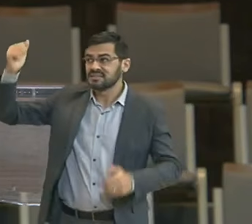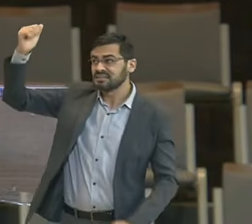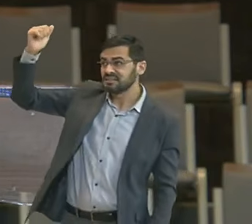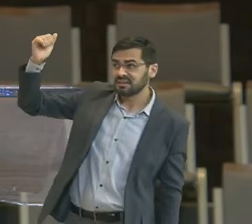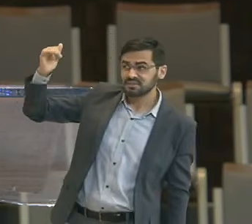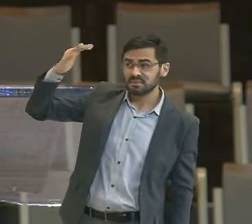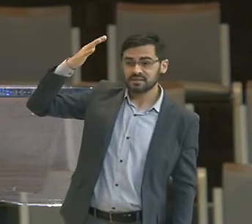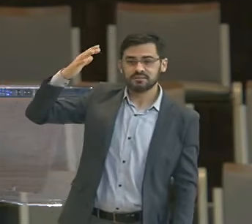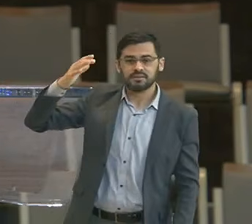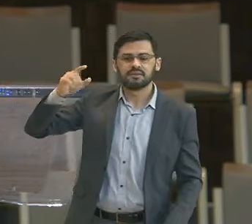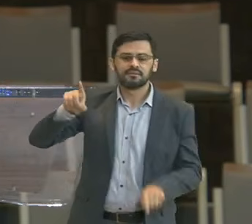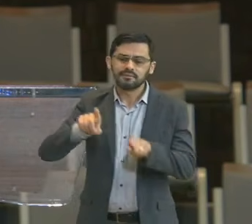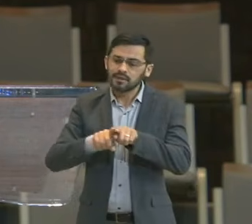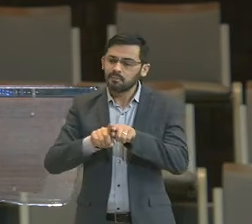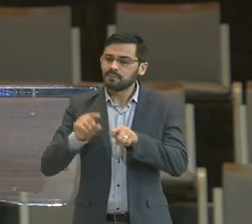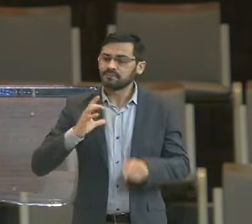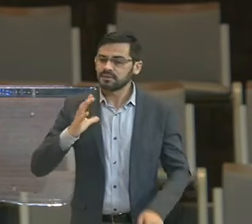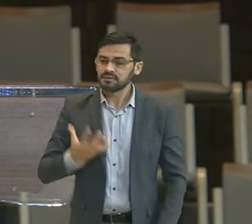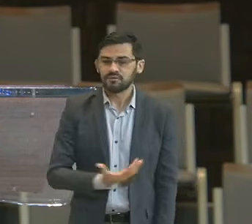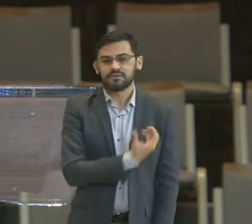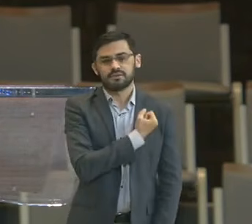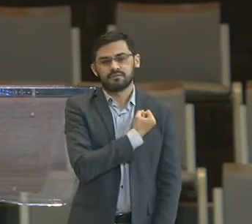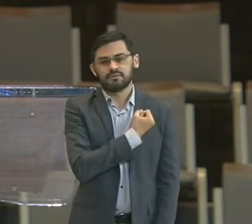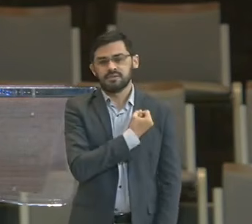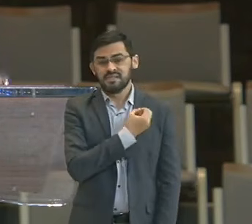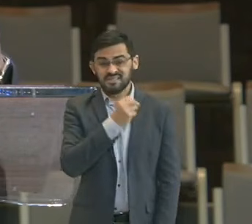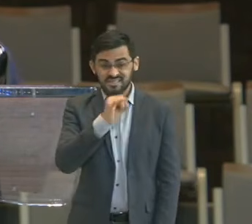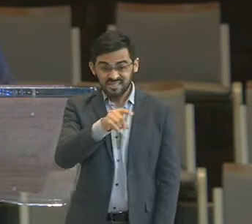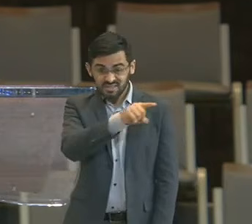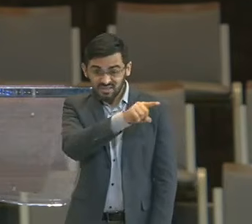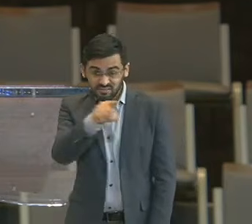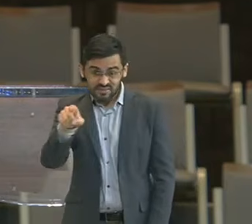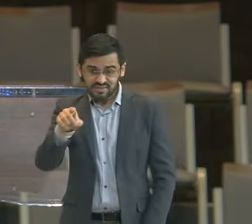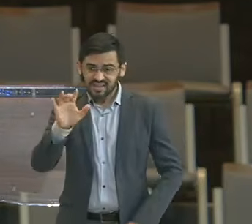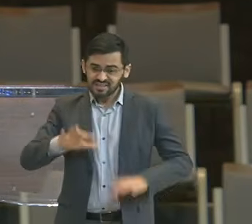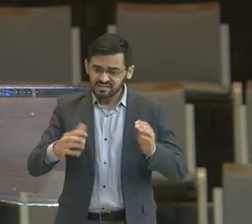salvação. Se você é aquela pessoa que está se sentindo